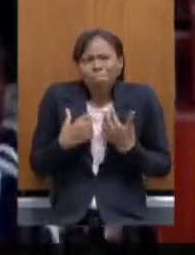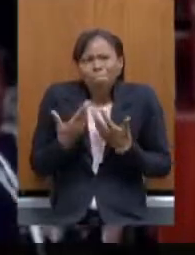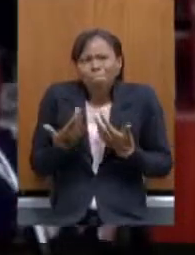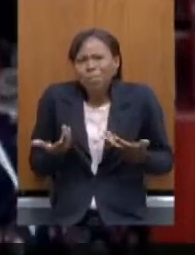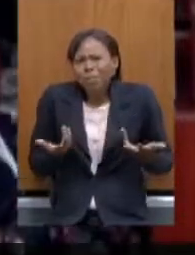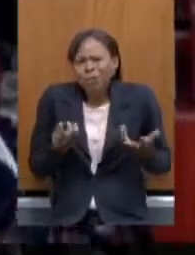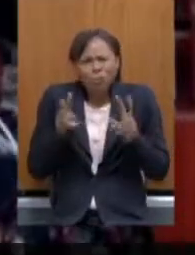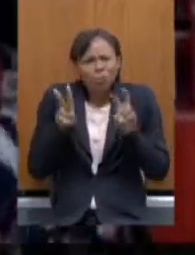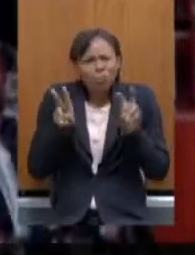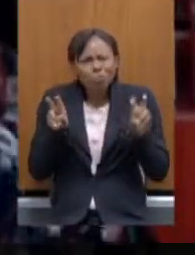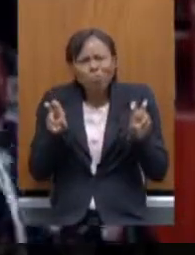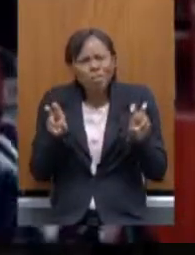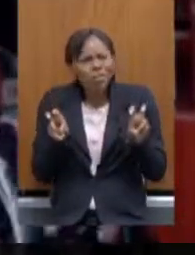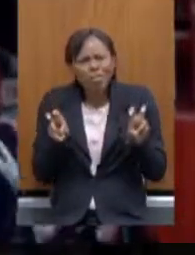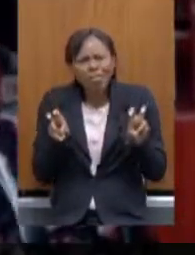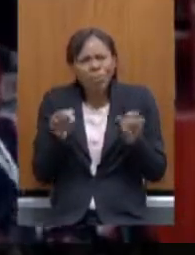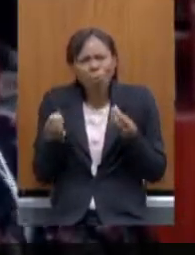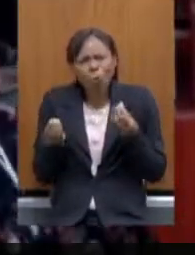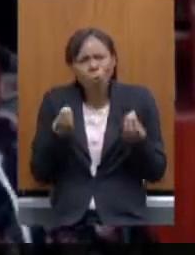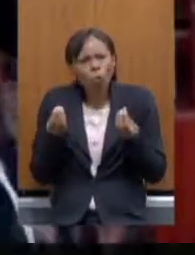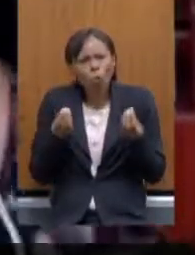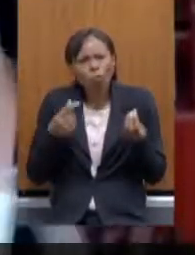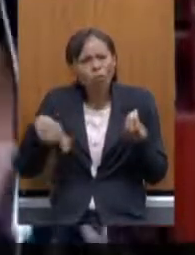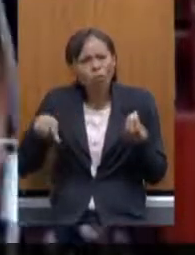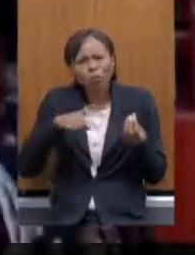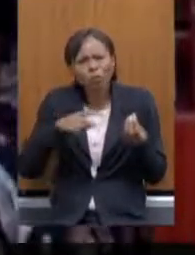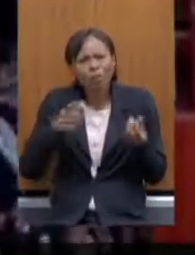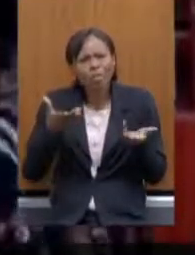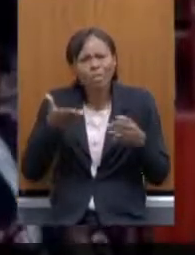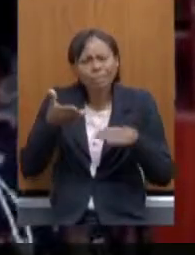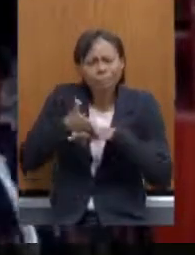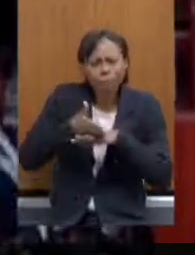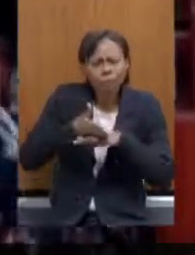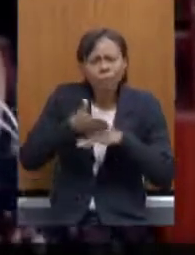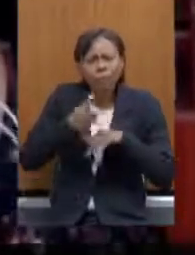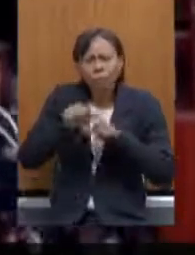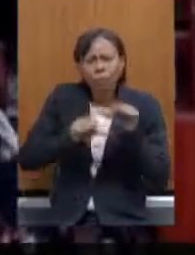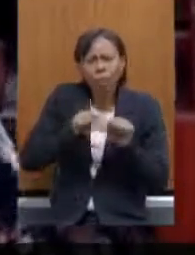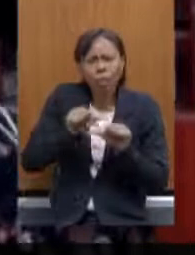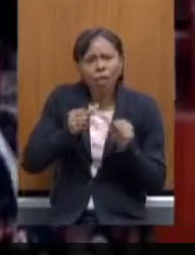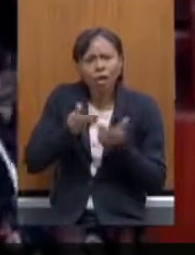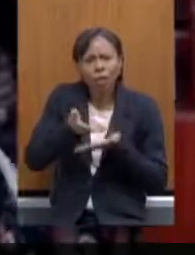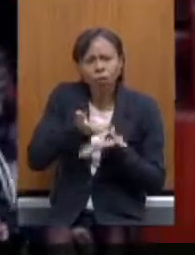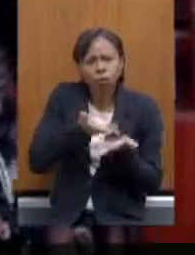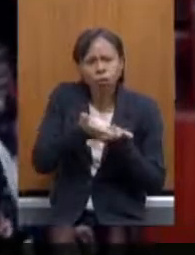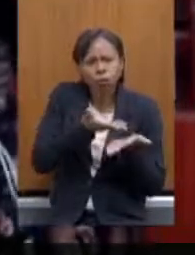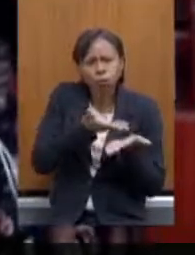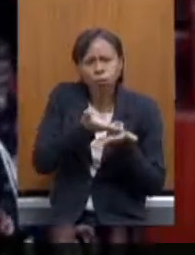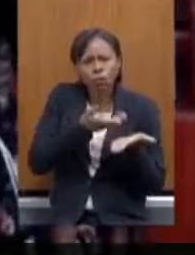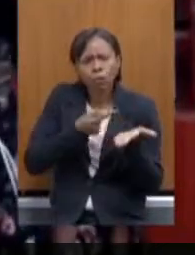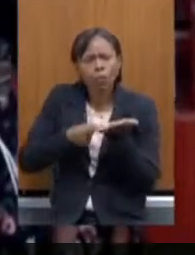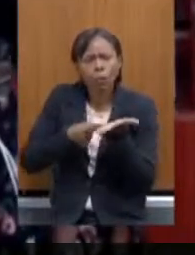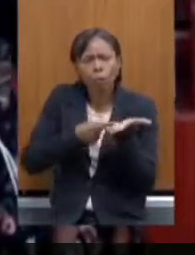agoniada em como que a gente pode intervir como é que vai ser o processo de negociação